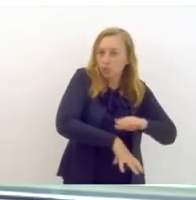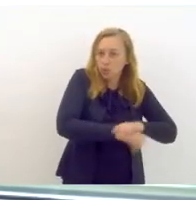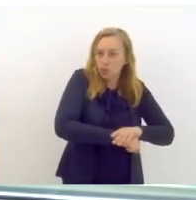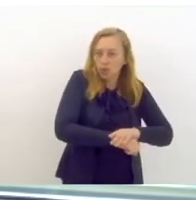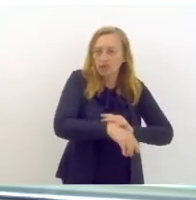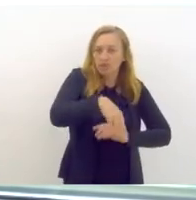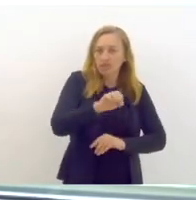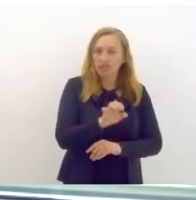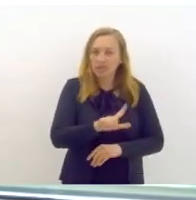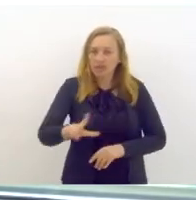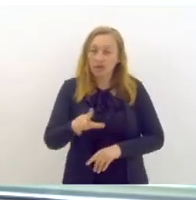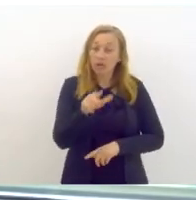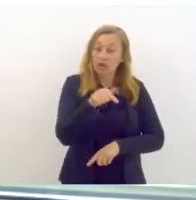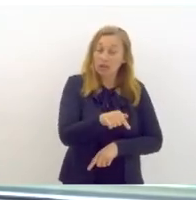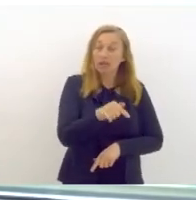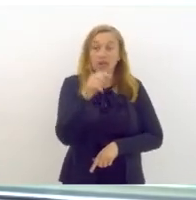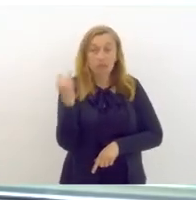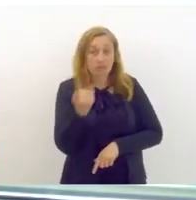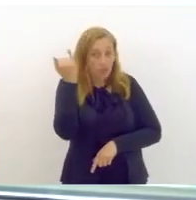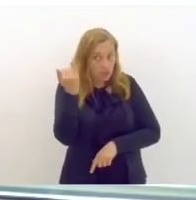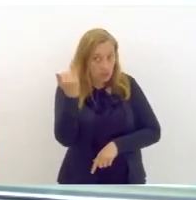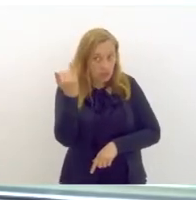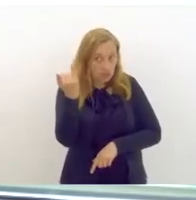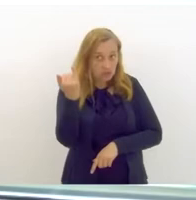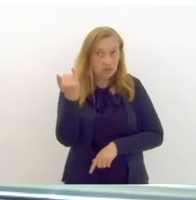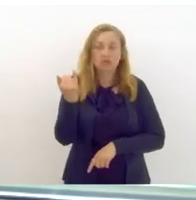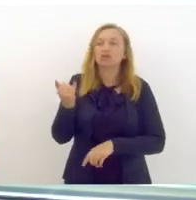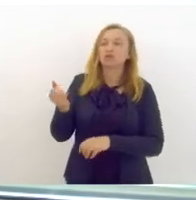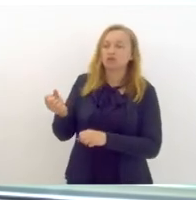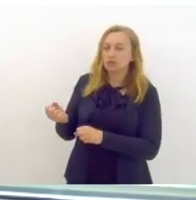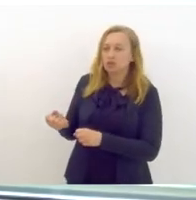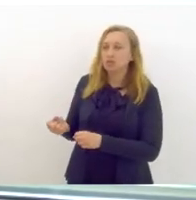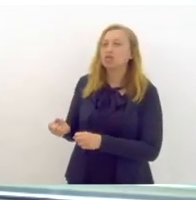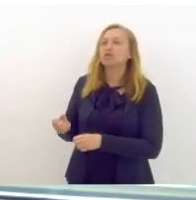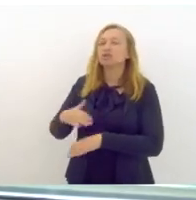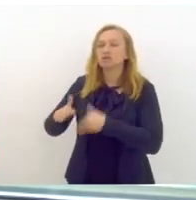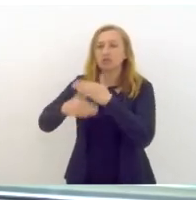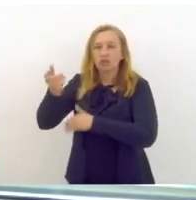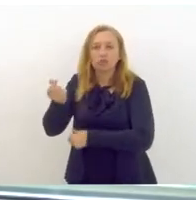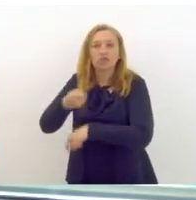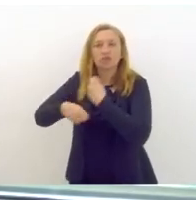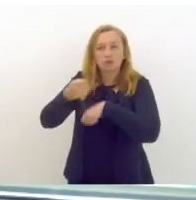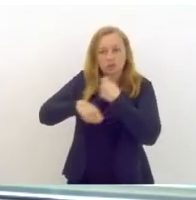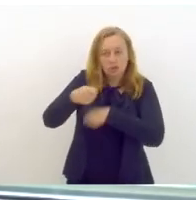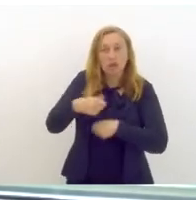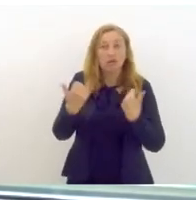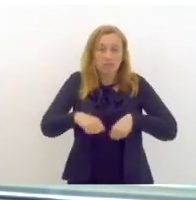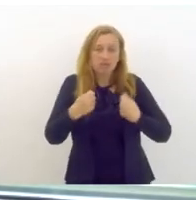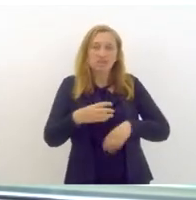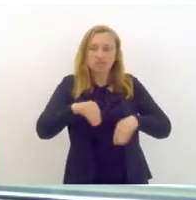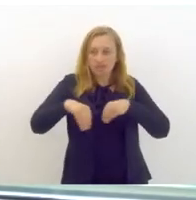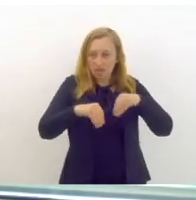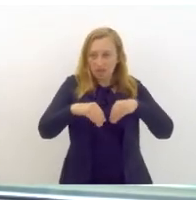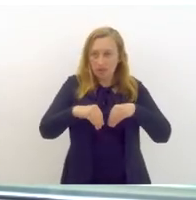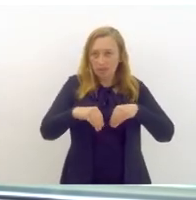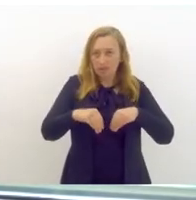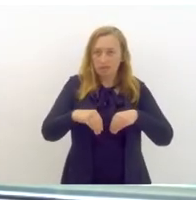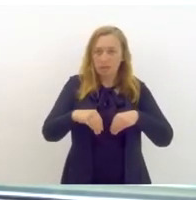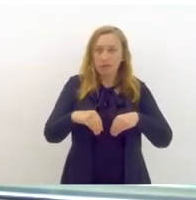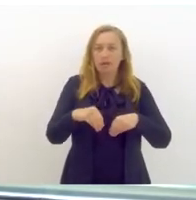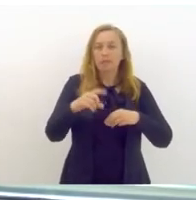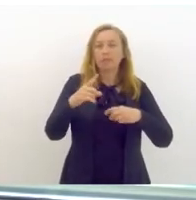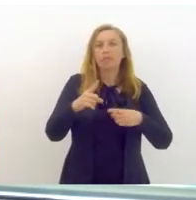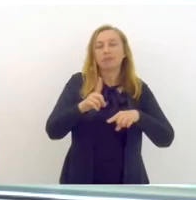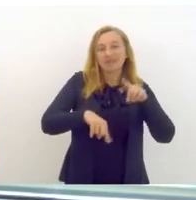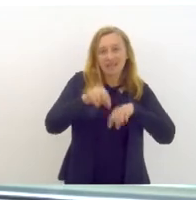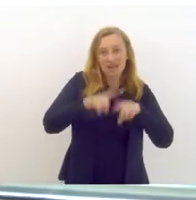aquela região é muito importante no subsídio de construção civil, desenvolvimento econômico, e a gente precisa de areia, a gente precisa de material mineral. Então, na